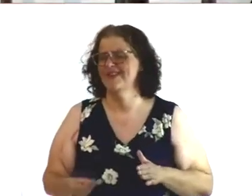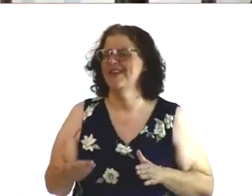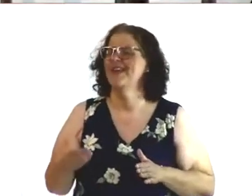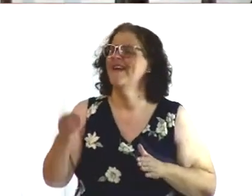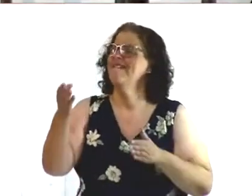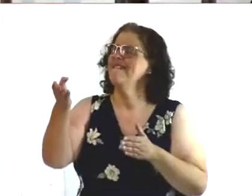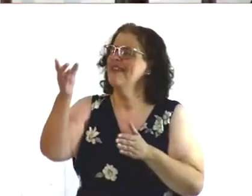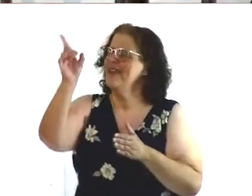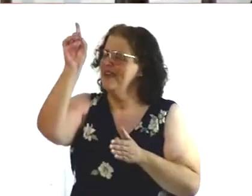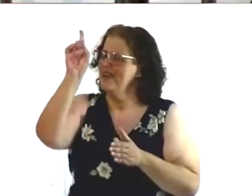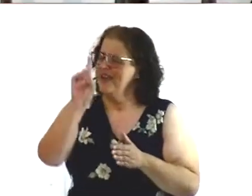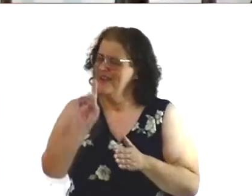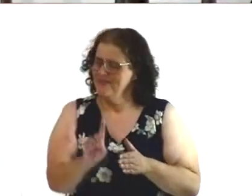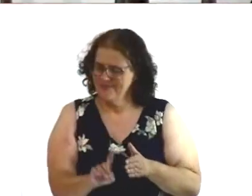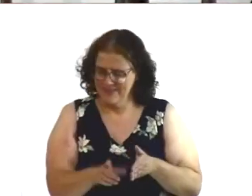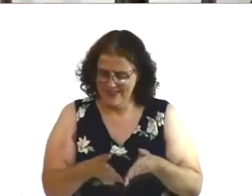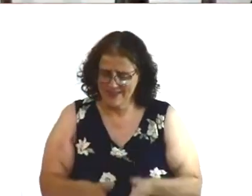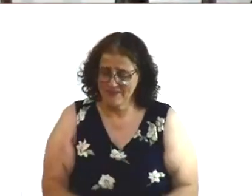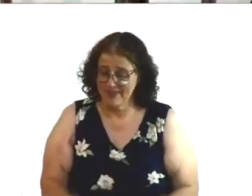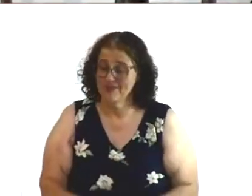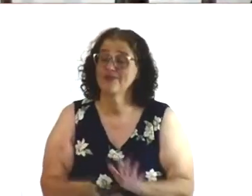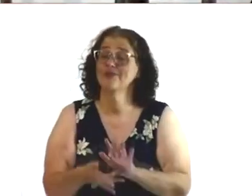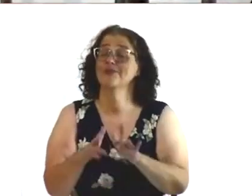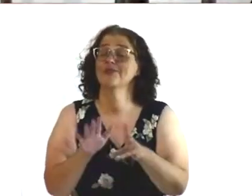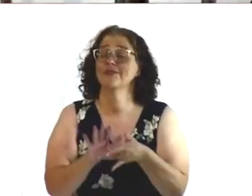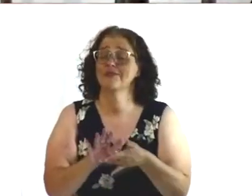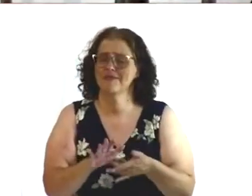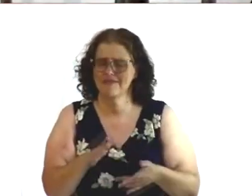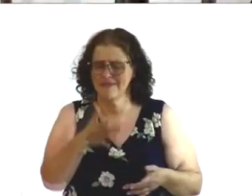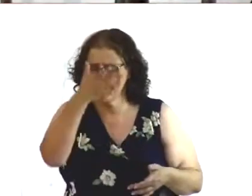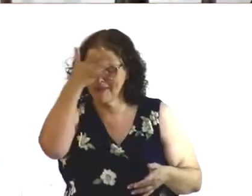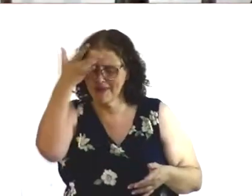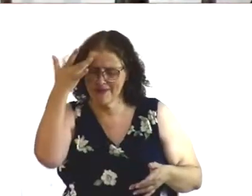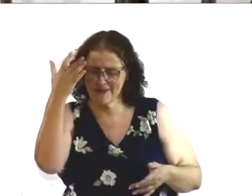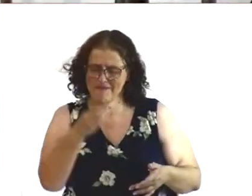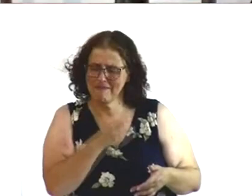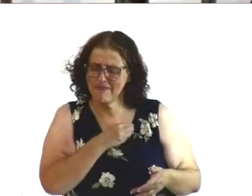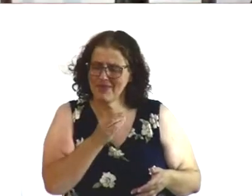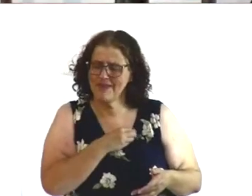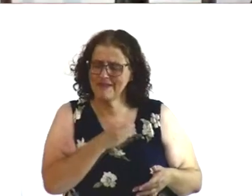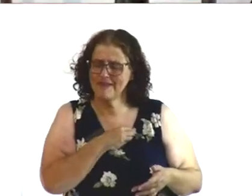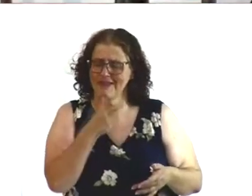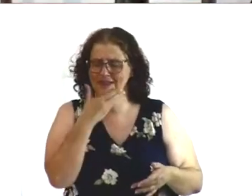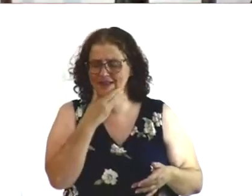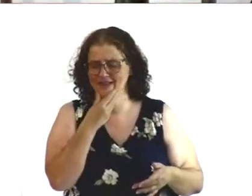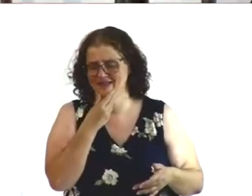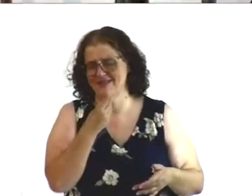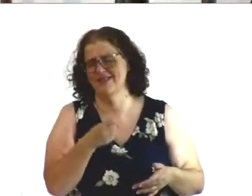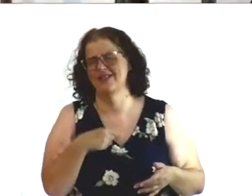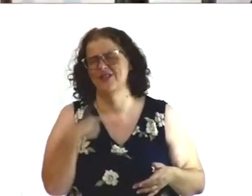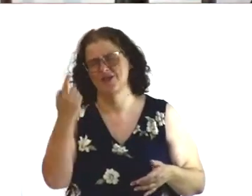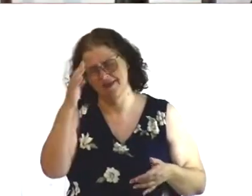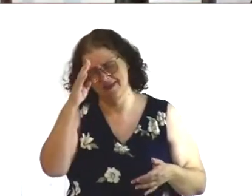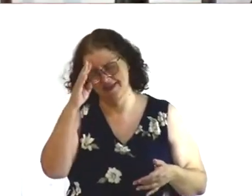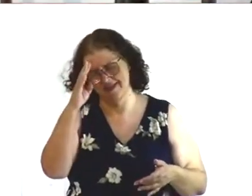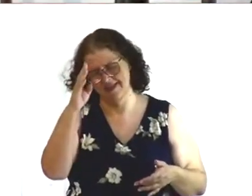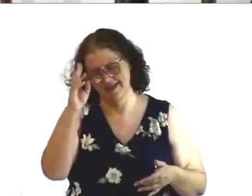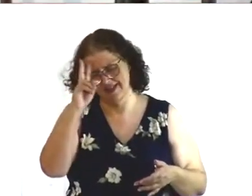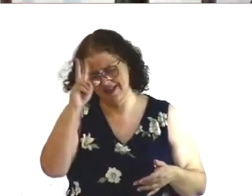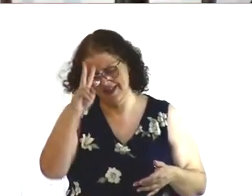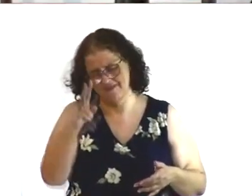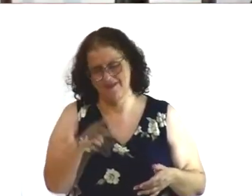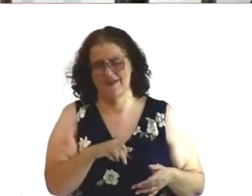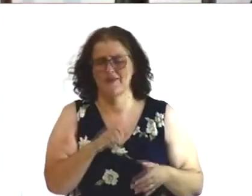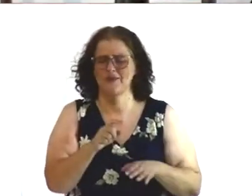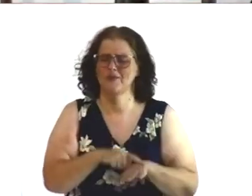os pecadores e nós relembramos então este momento tão importante. Agora nós estamos aguardando